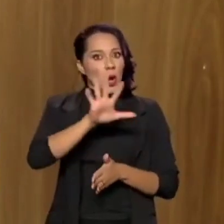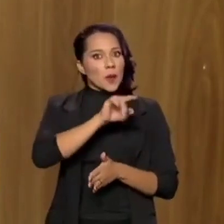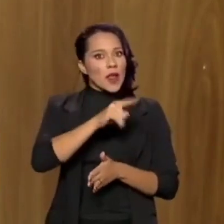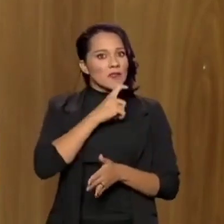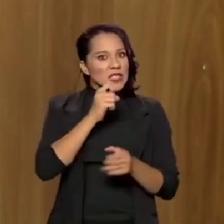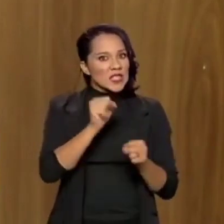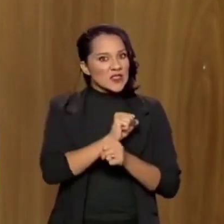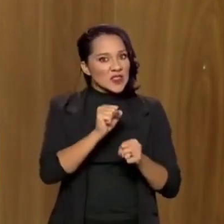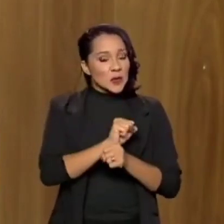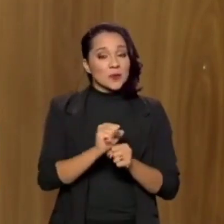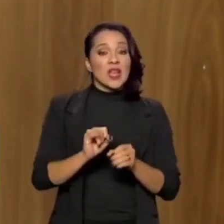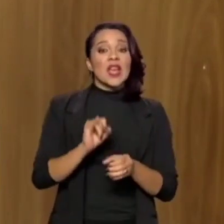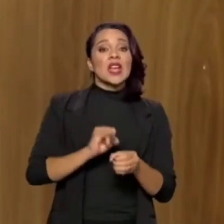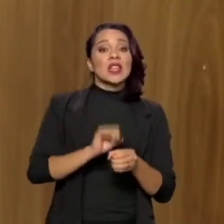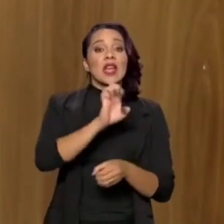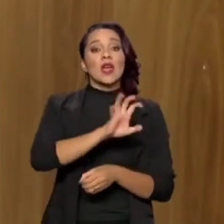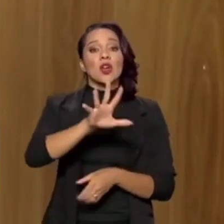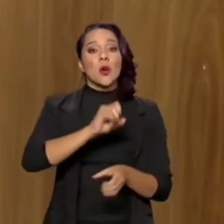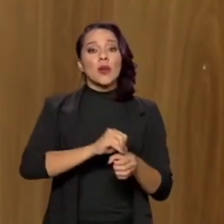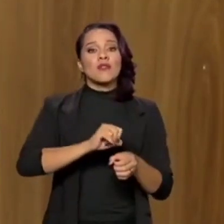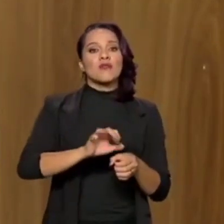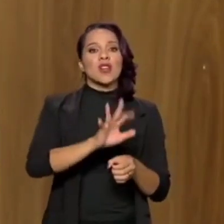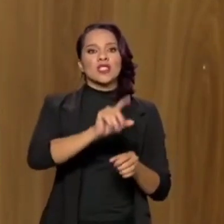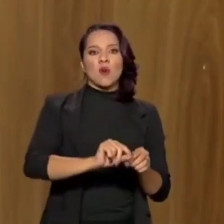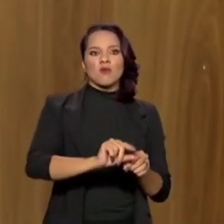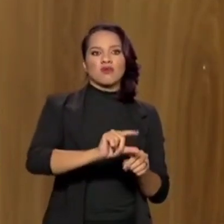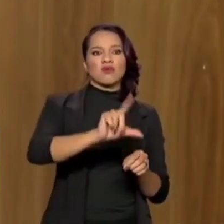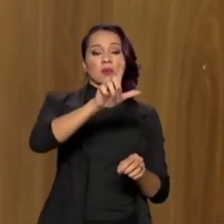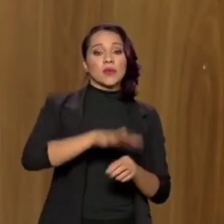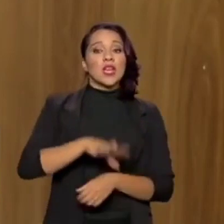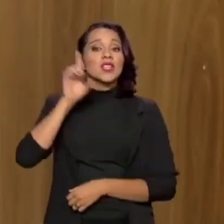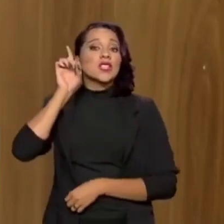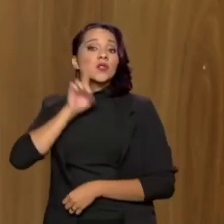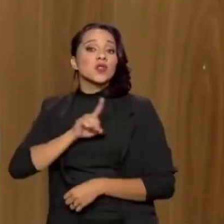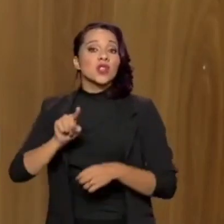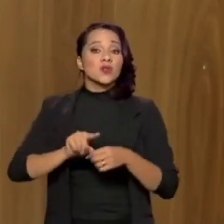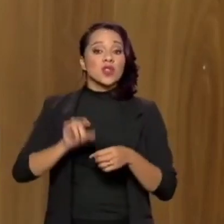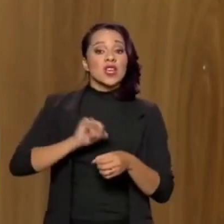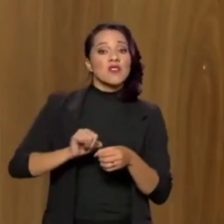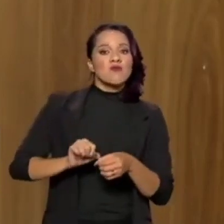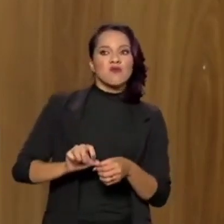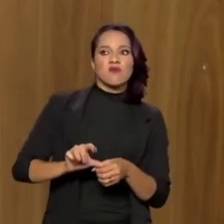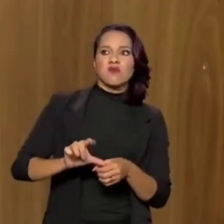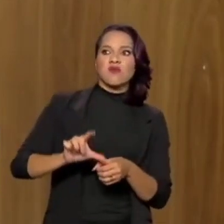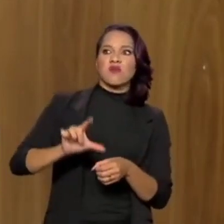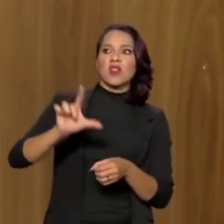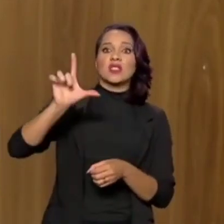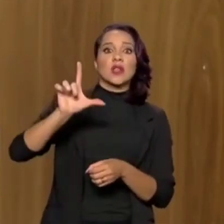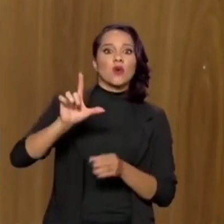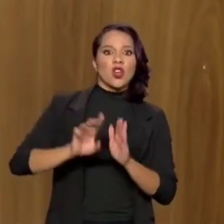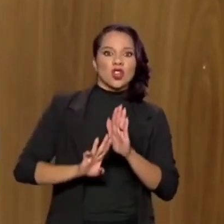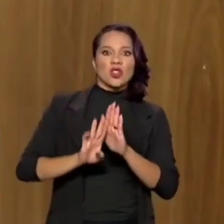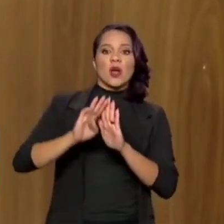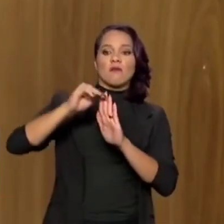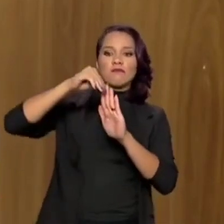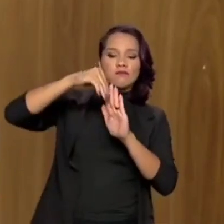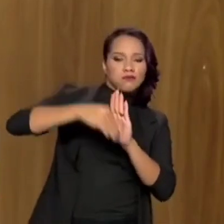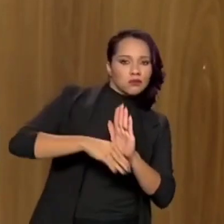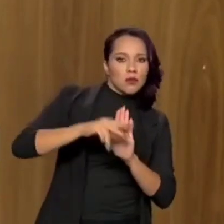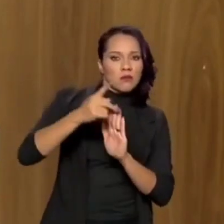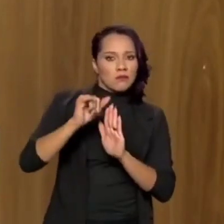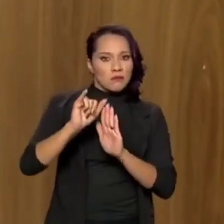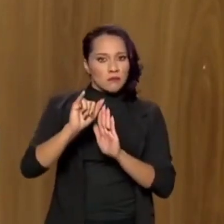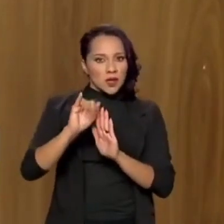A inflação subindo na Europa. Nos Estados Unidos, estagflação, inflação com recessão. O PIB caindo,